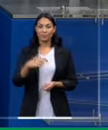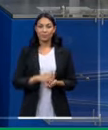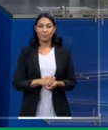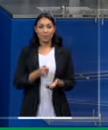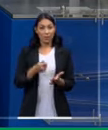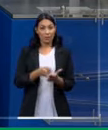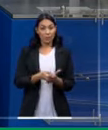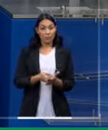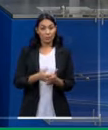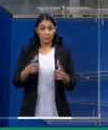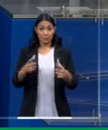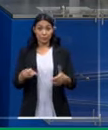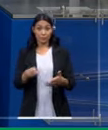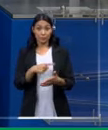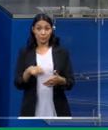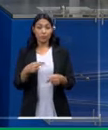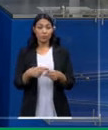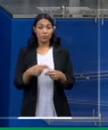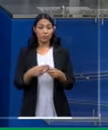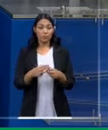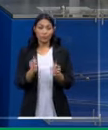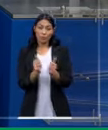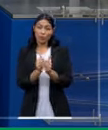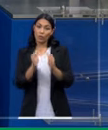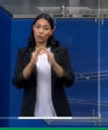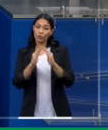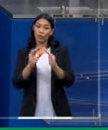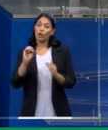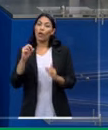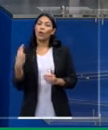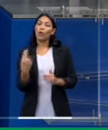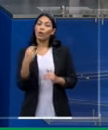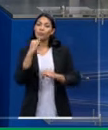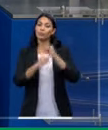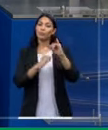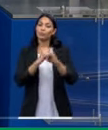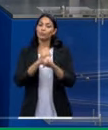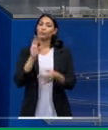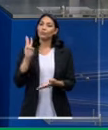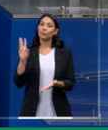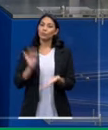pode apostar em uma lotérica próxima da sua casa ou ainda em